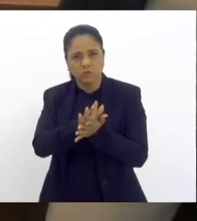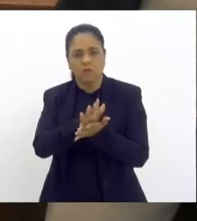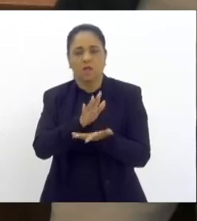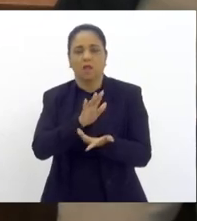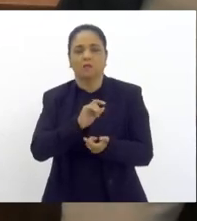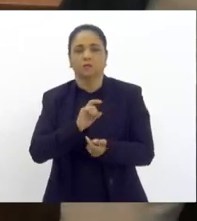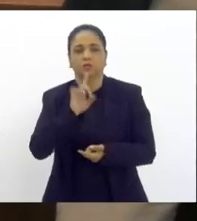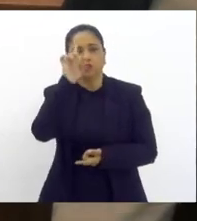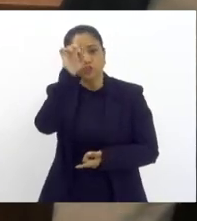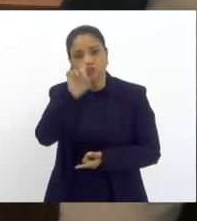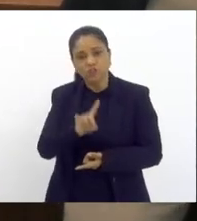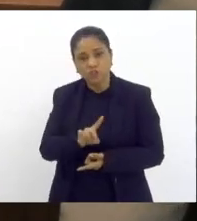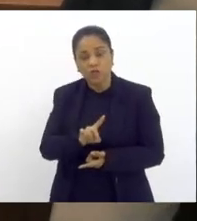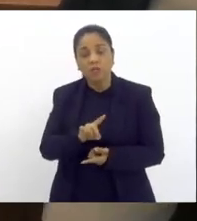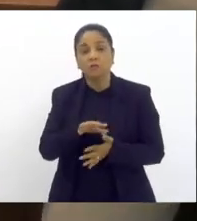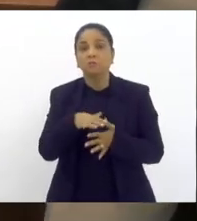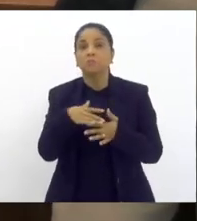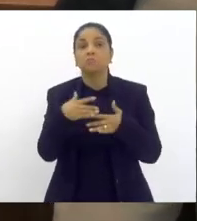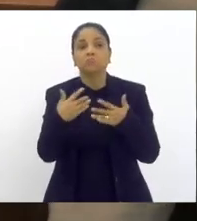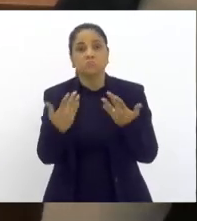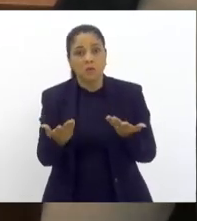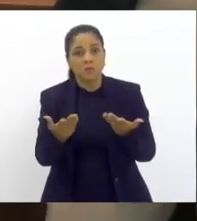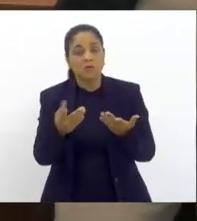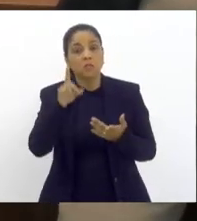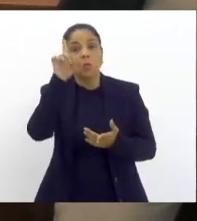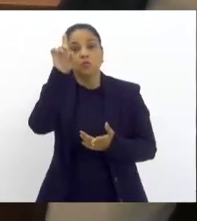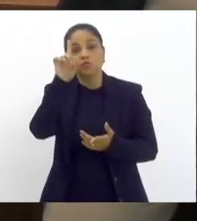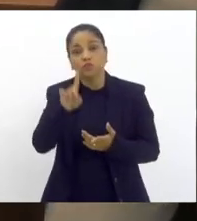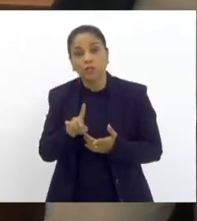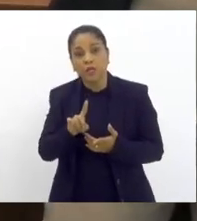direito. E cadê o direito do hétero?